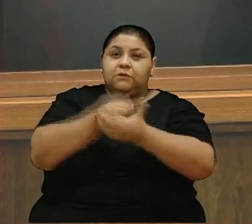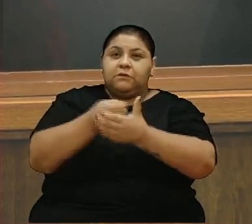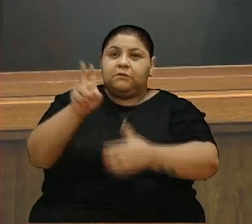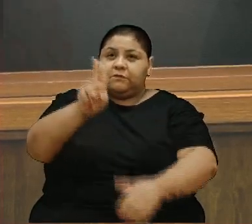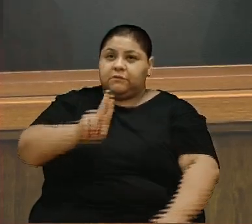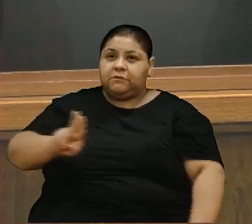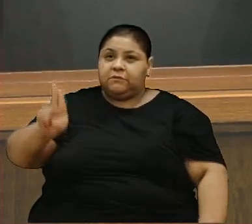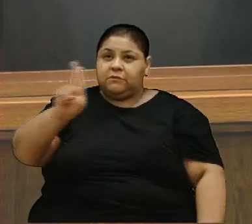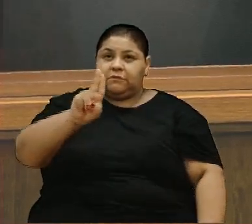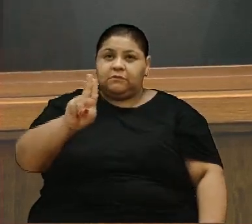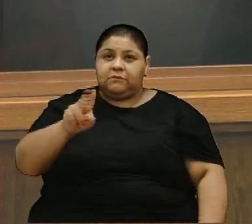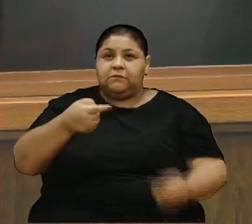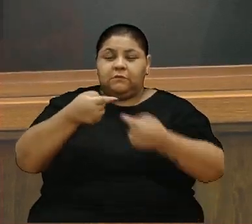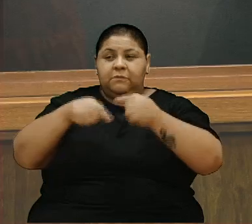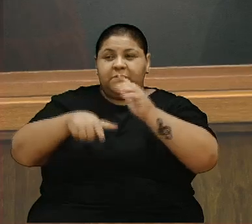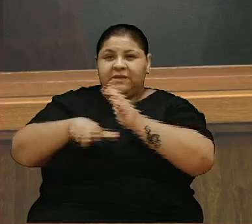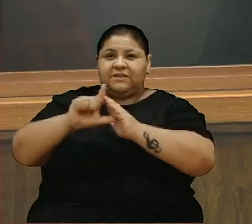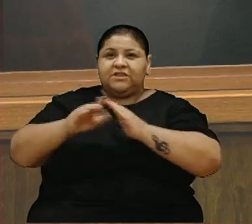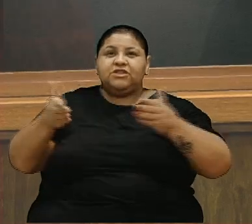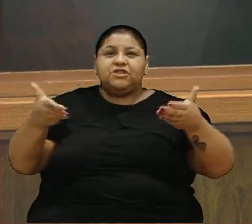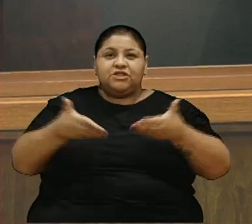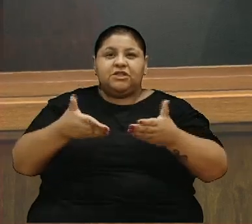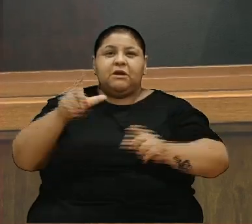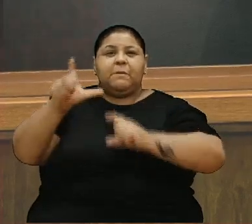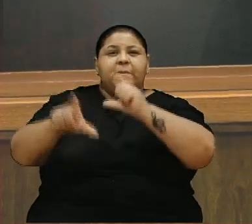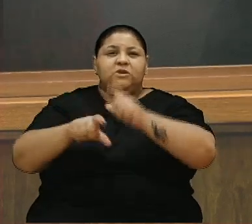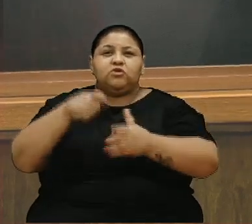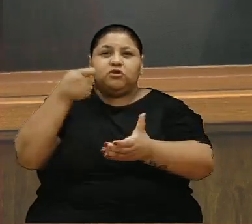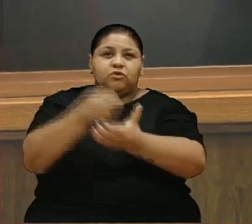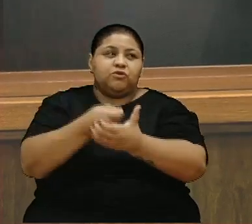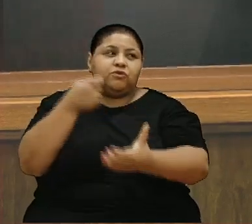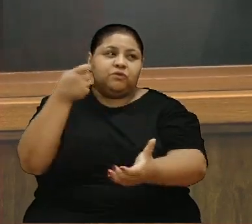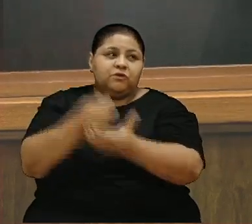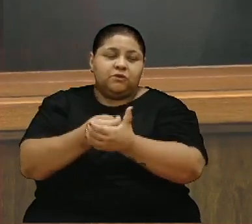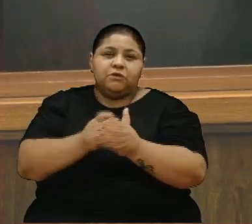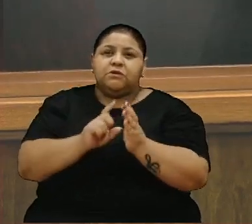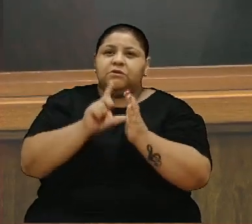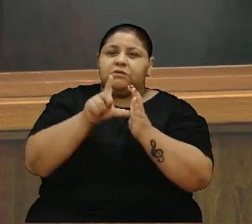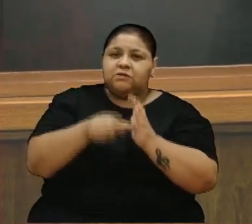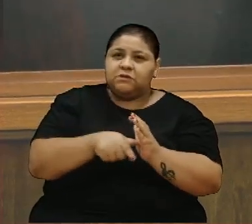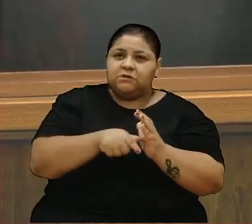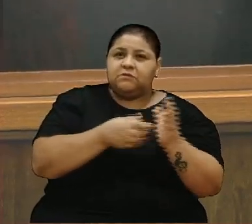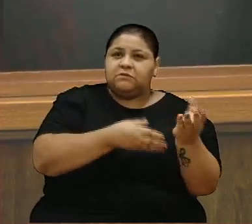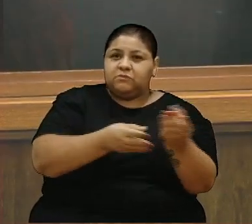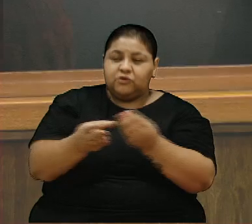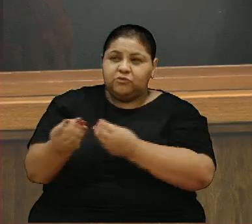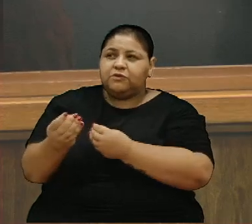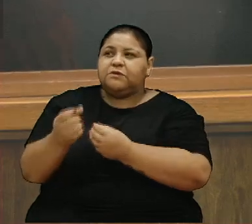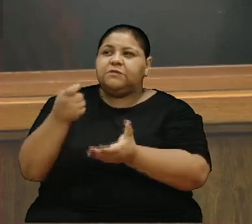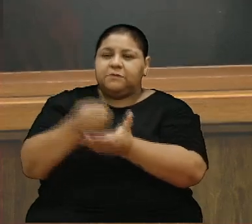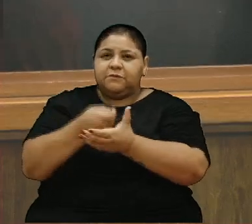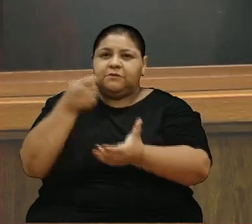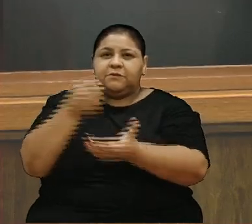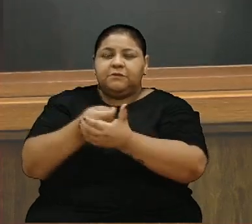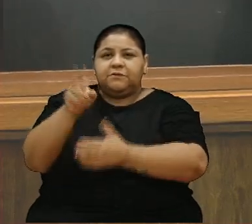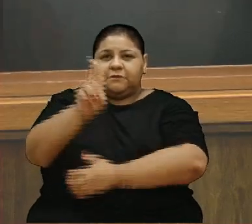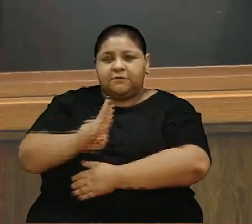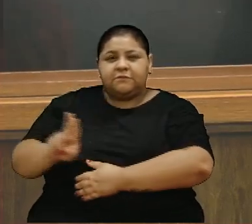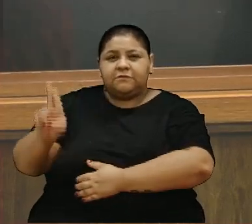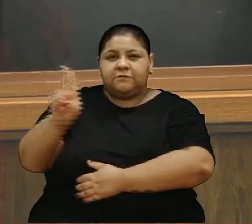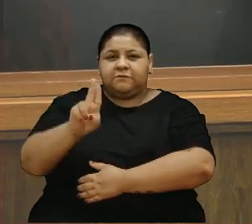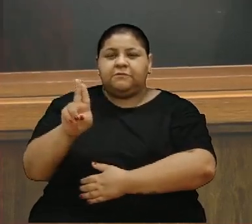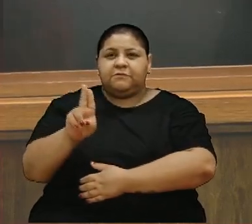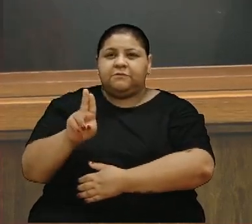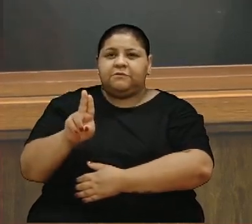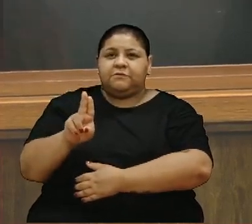universidade, mas antes de mim já teve gente lutando por isso. Depois de mim, muita gente lutou, tanto na universidade